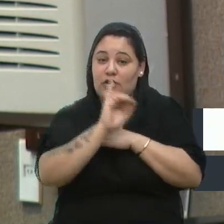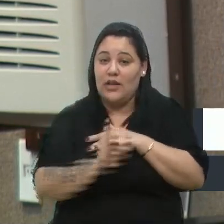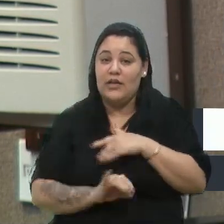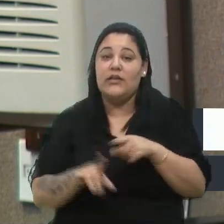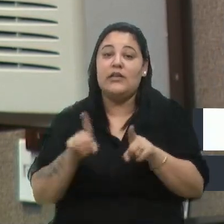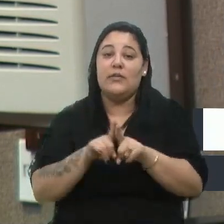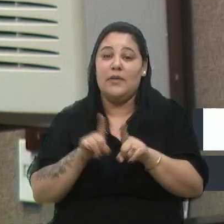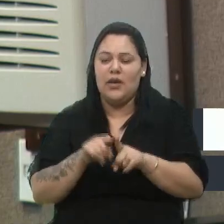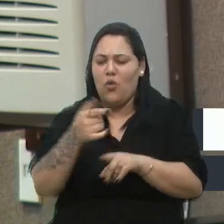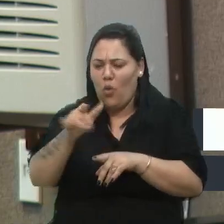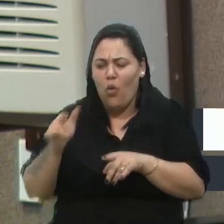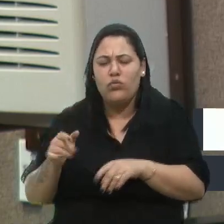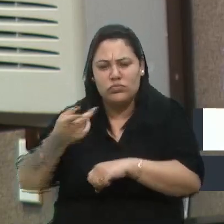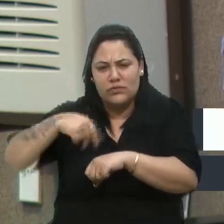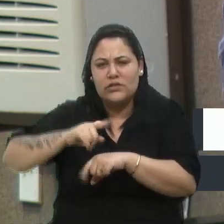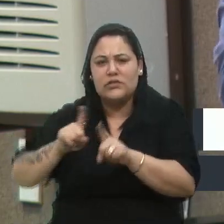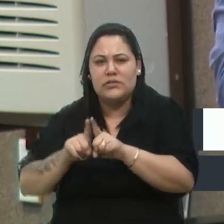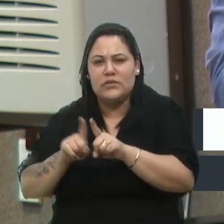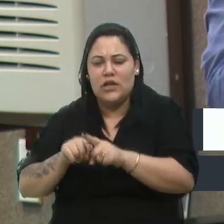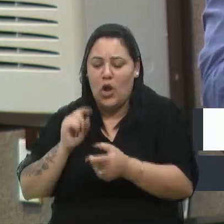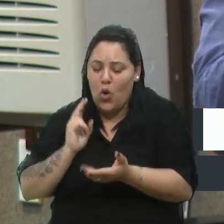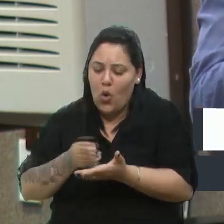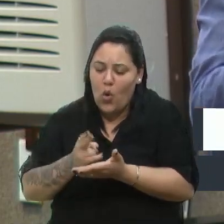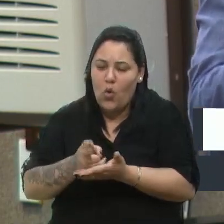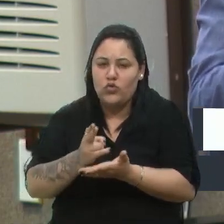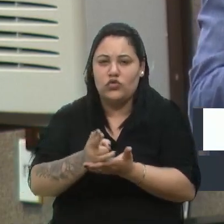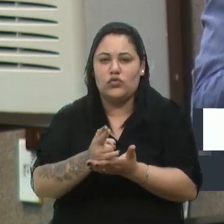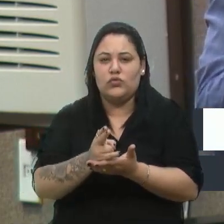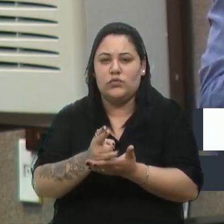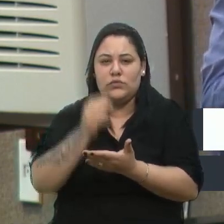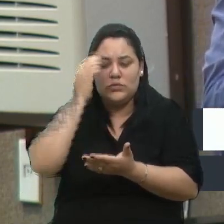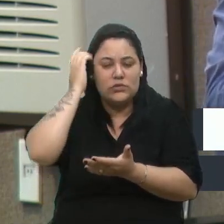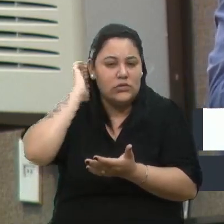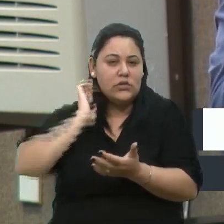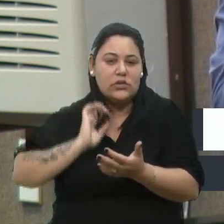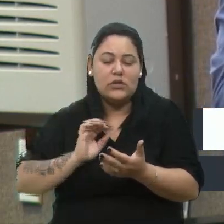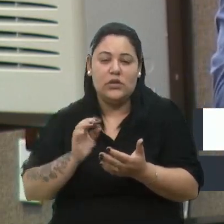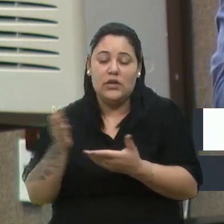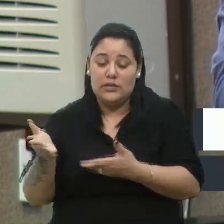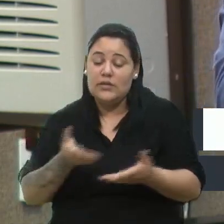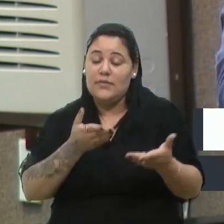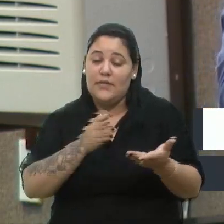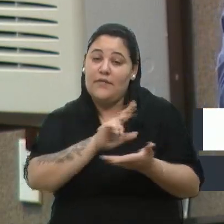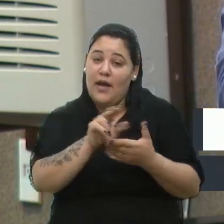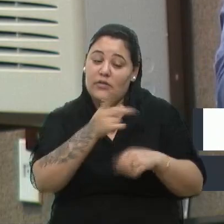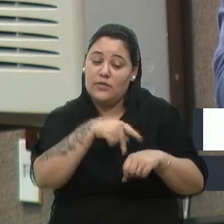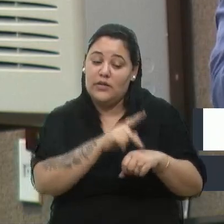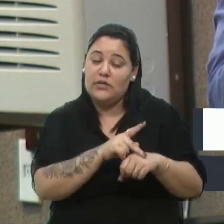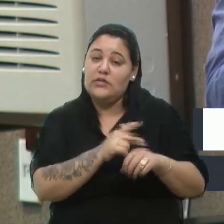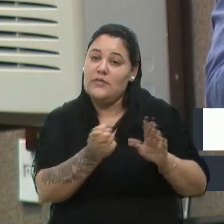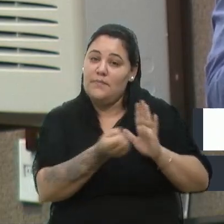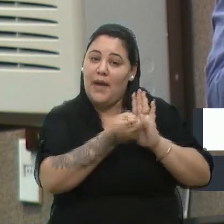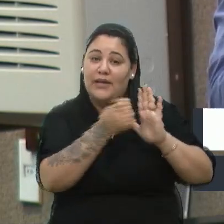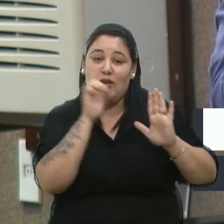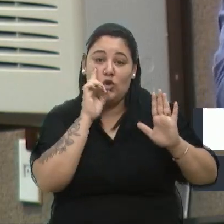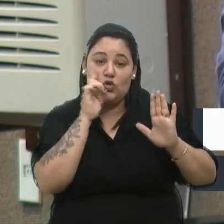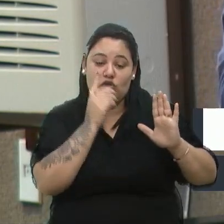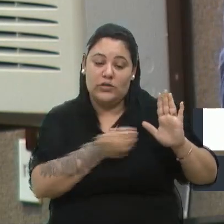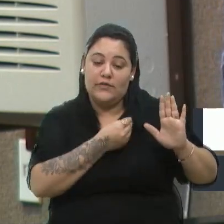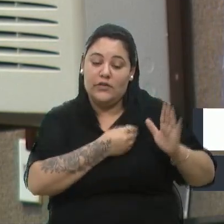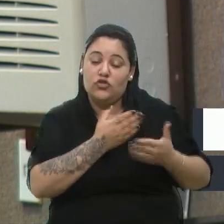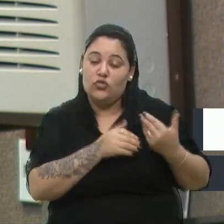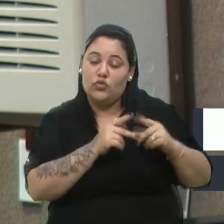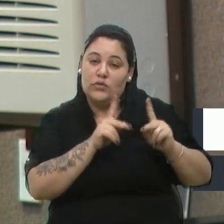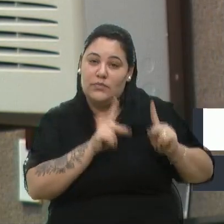outros imigrantes, também e continua a receber diversas nacionalidades, e impacta diariamente na vida de todos,